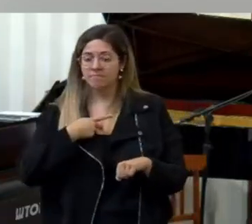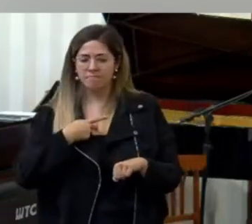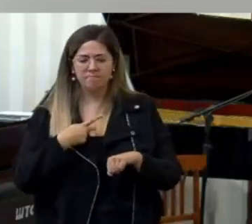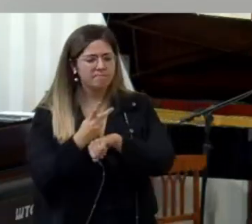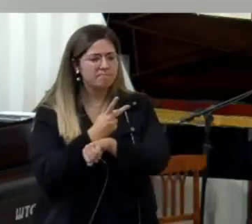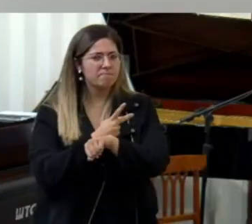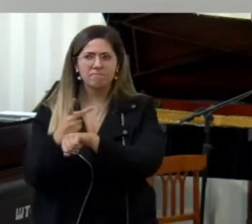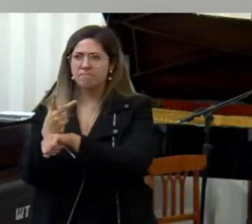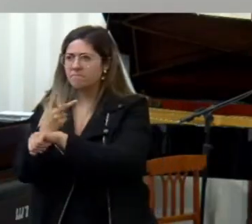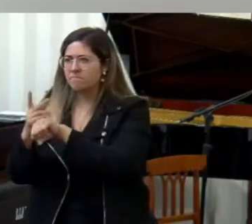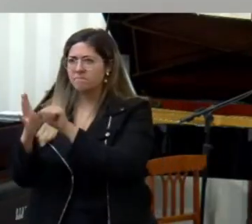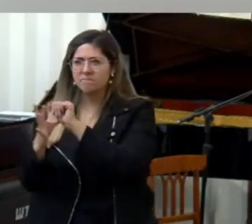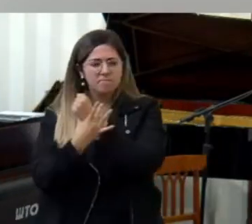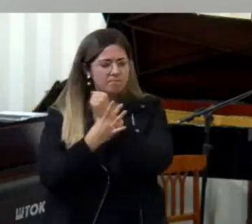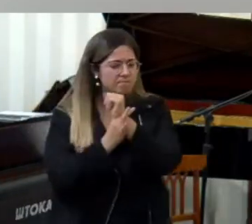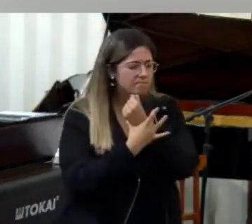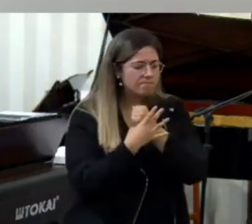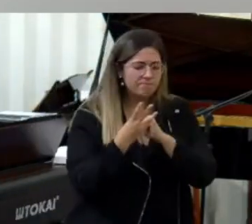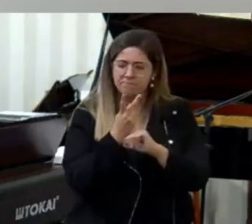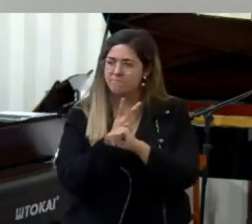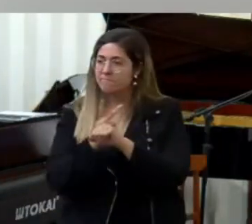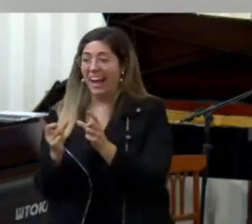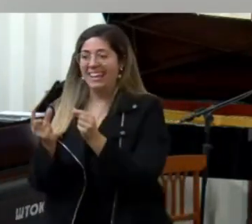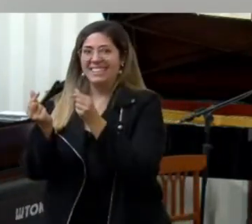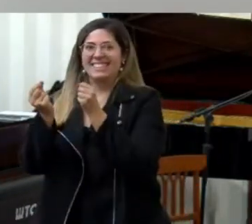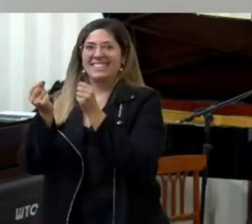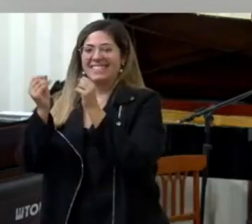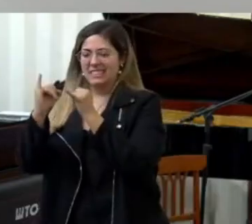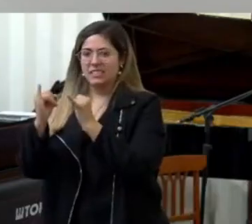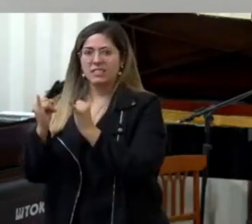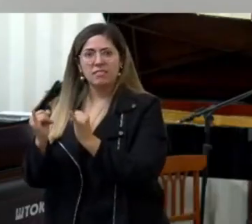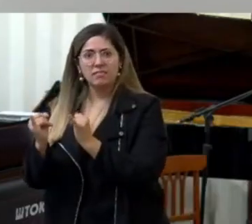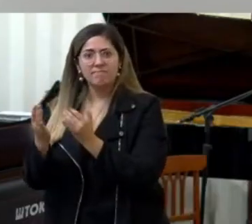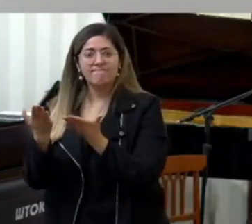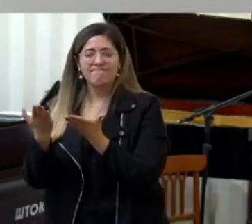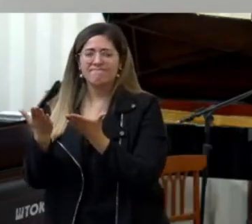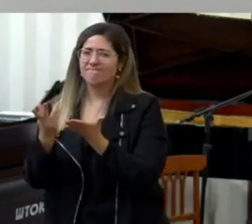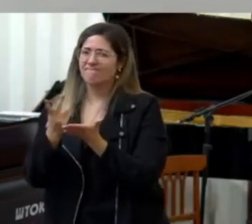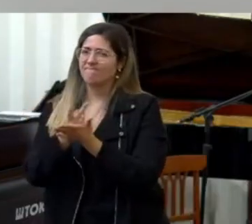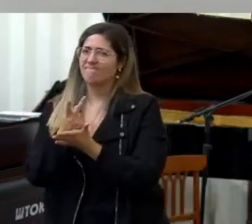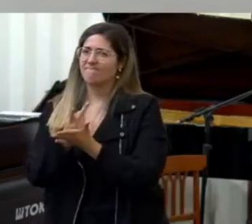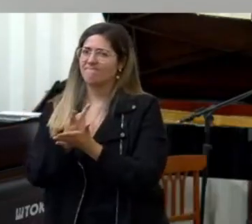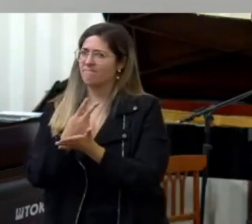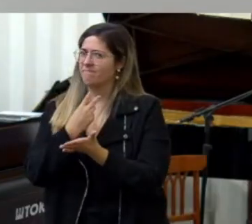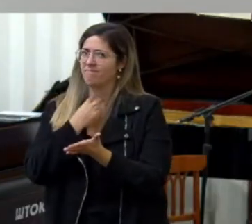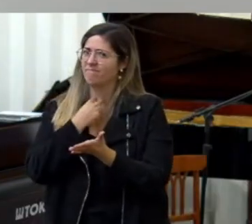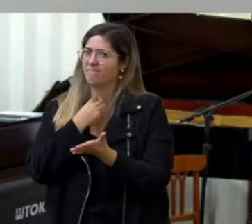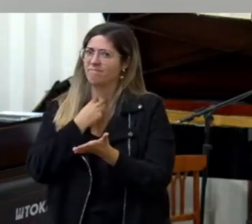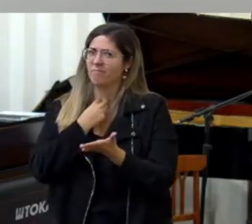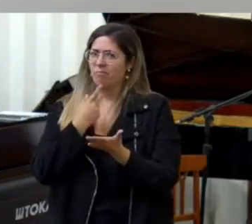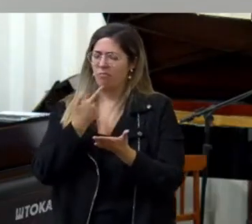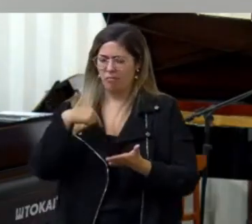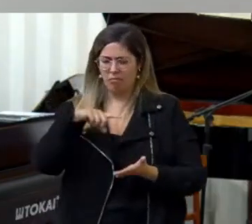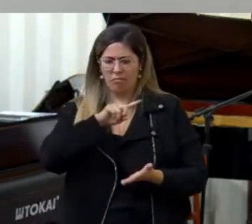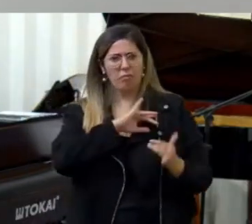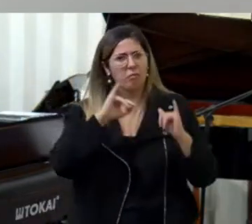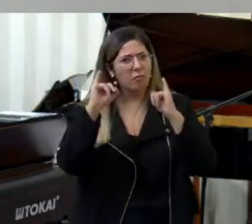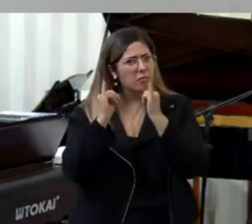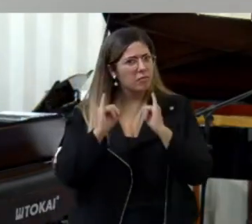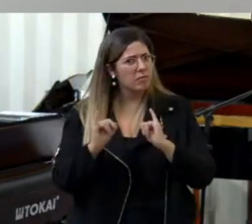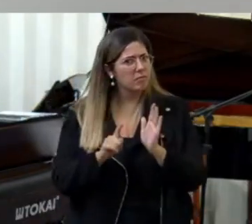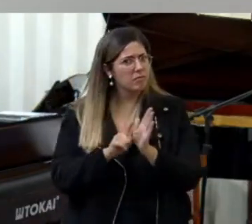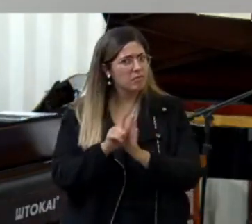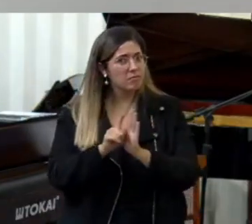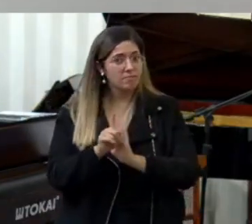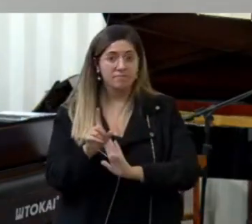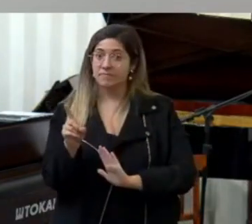fora de Deus, pronto, eis ali um idólatra. Nós não somos idólatras, somos.